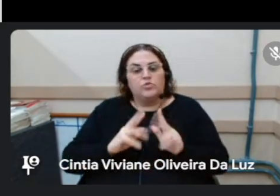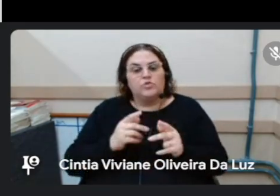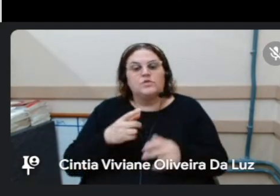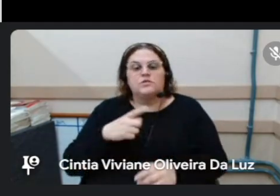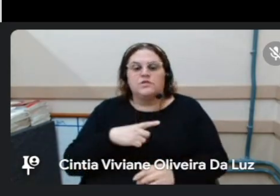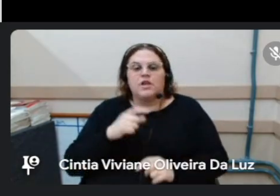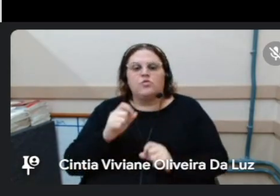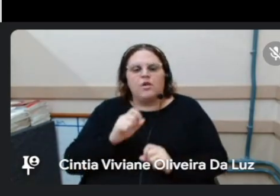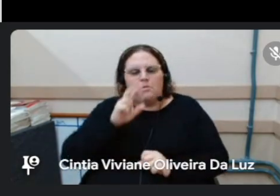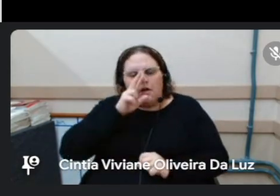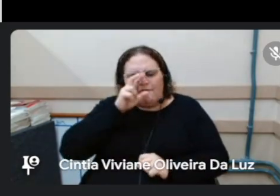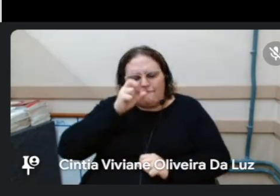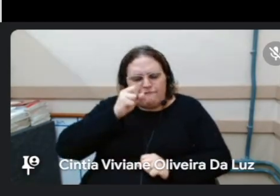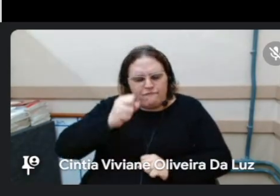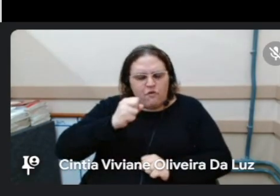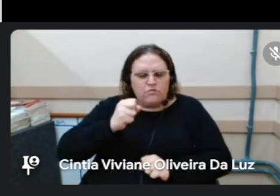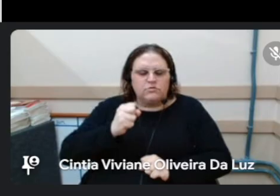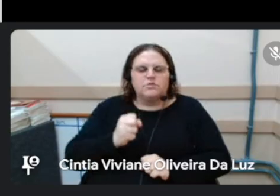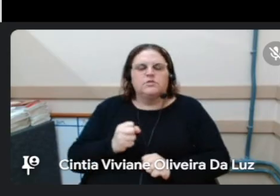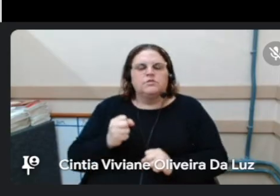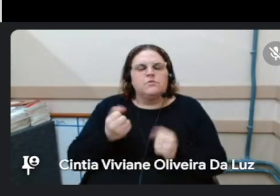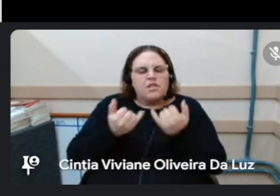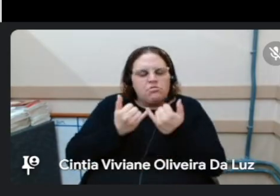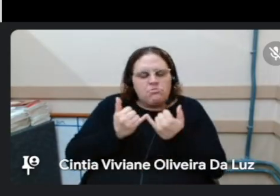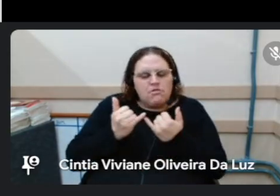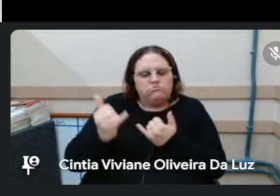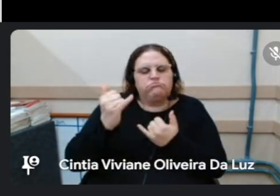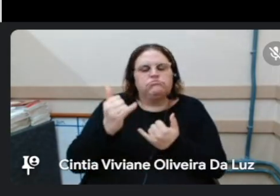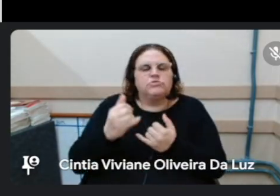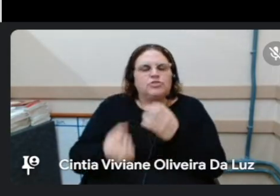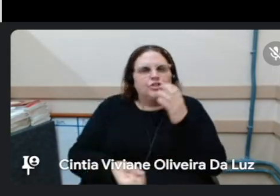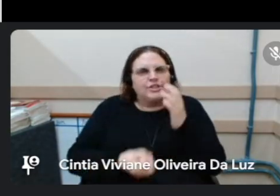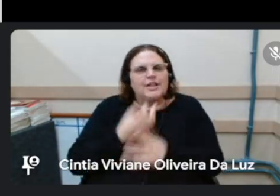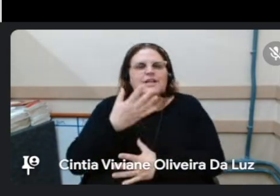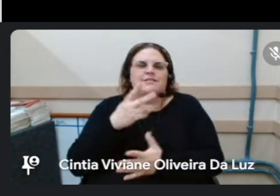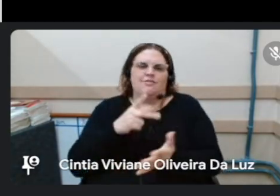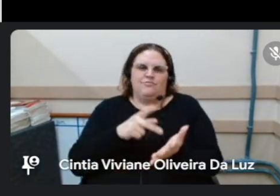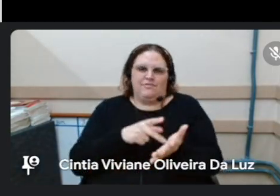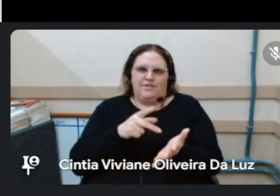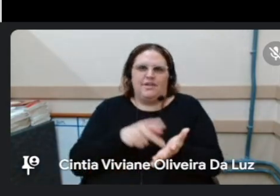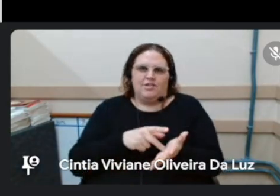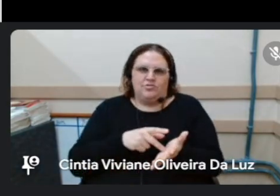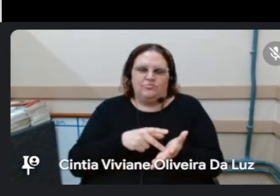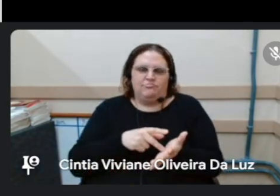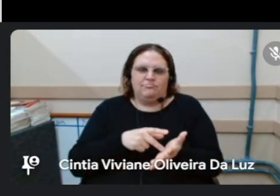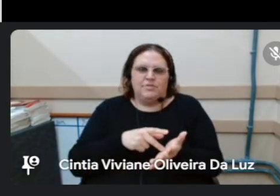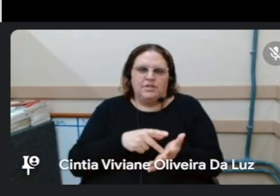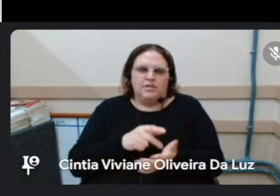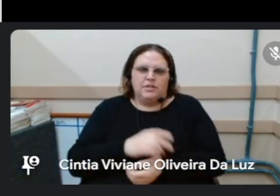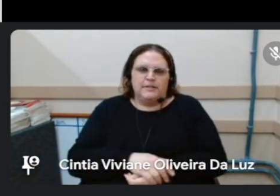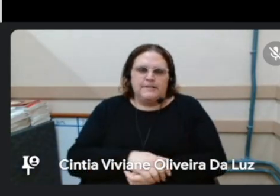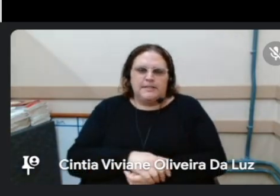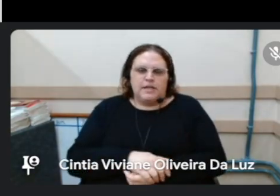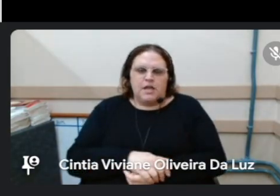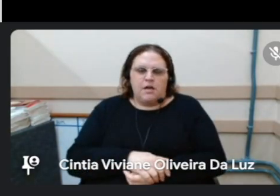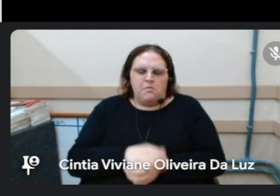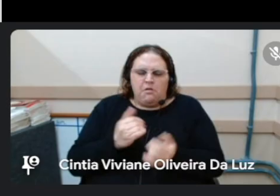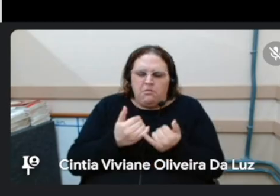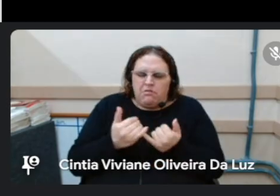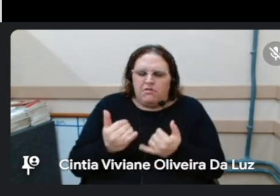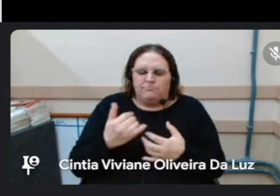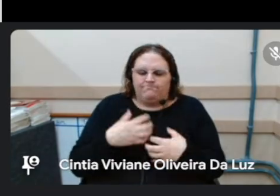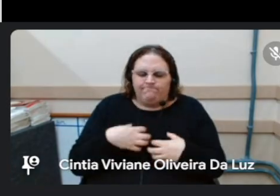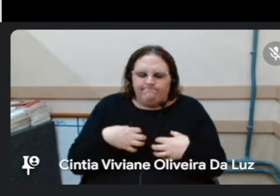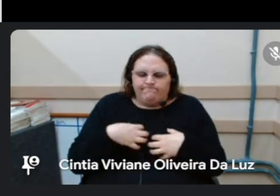uma energia eh de criação mesmo e de uma um uma energia de criação todos muito